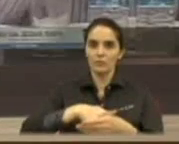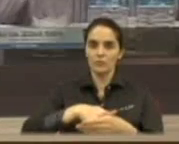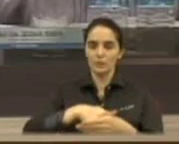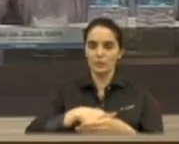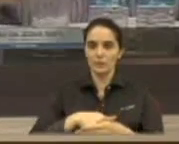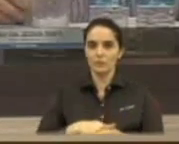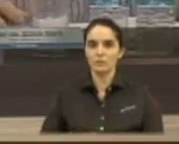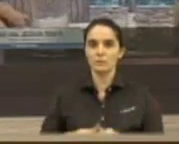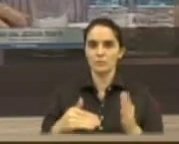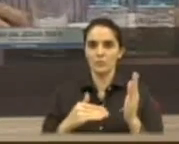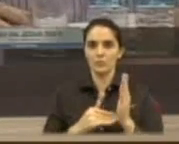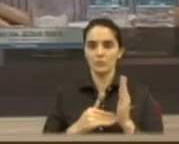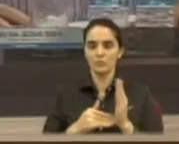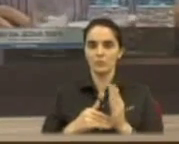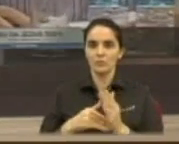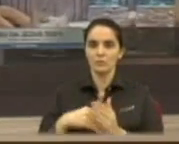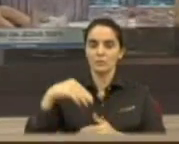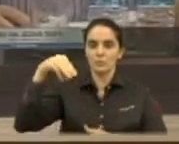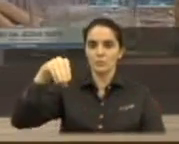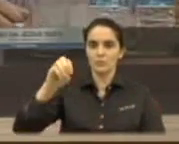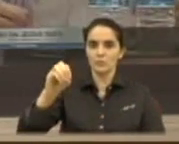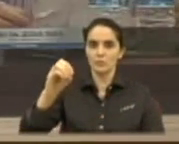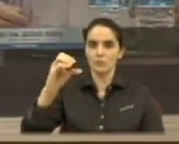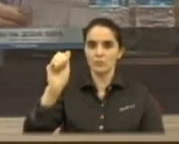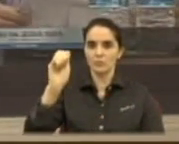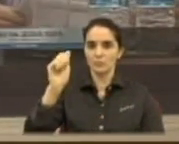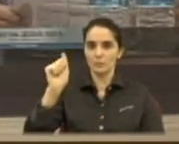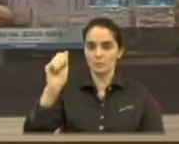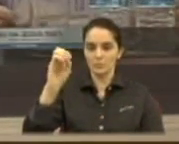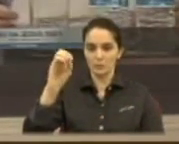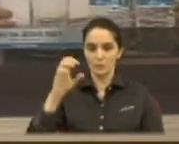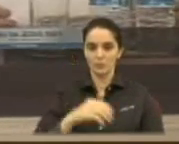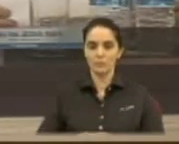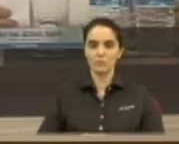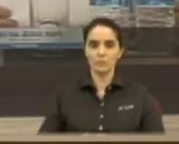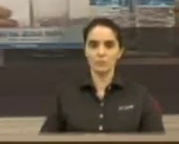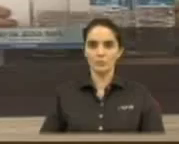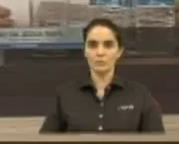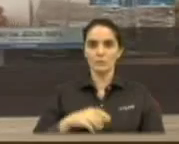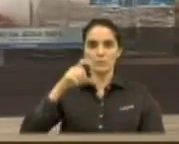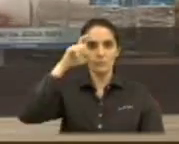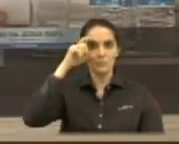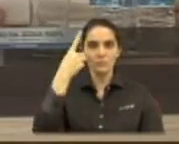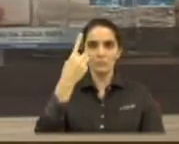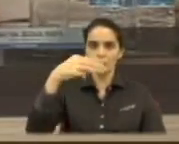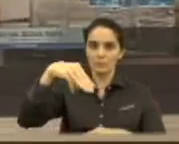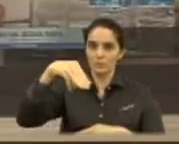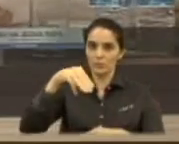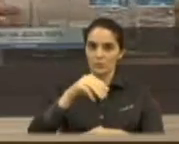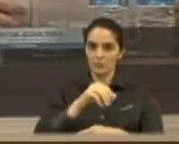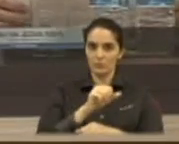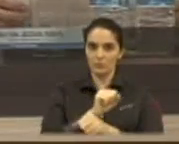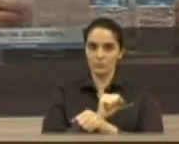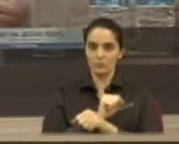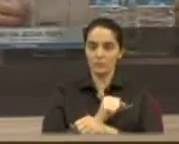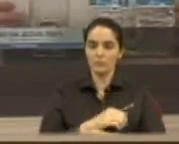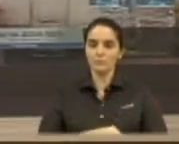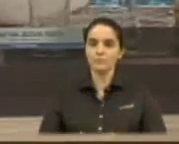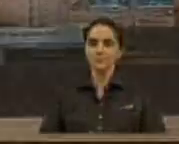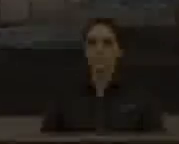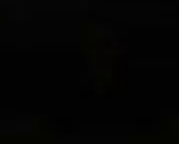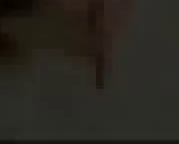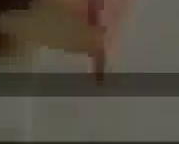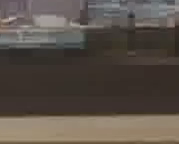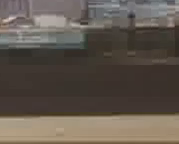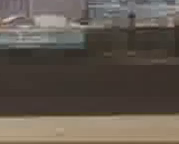esta última moção. Questão de ordem, excelência. Uma questão de ordem do vereador Farid. 1 minuto de suspensão, por favor. Está suspensa a sessão por 1